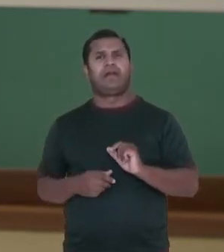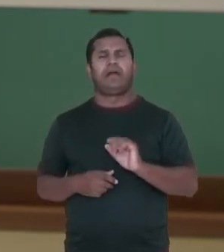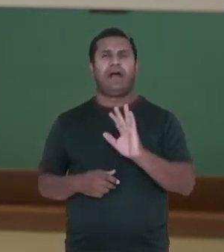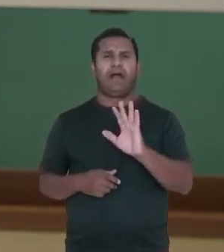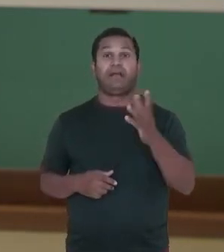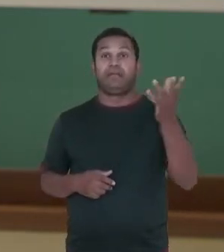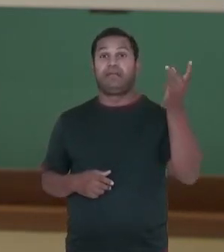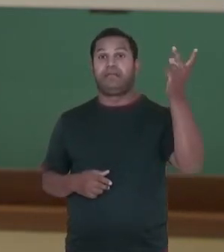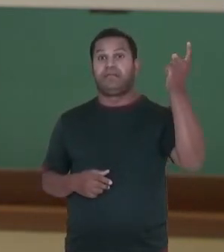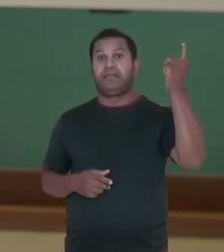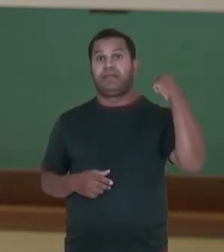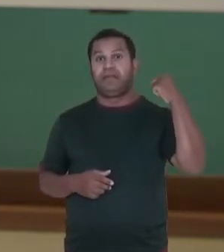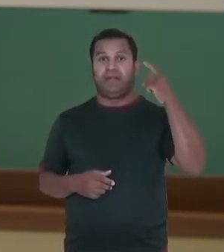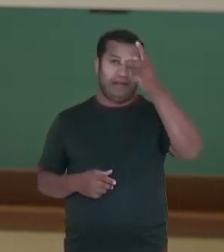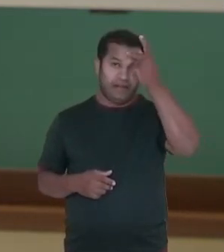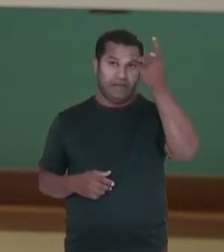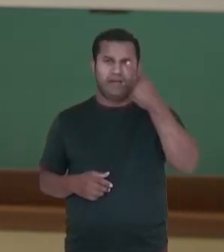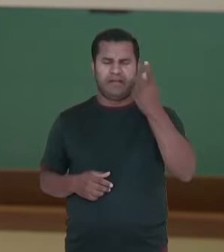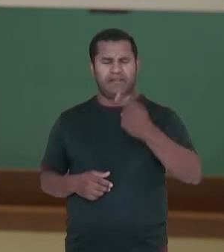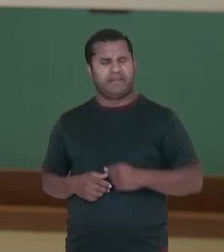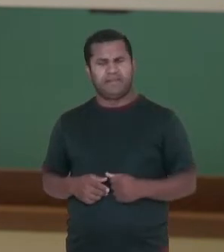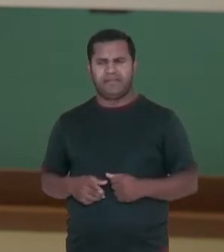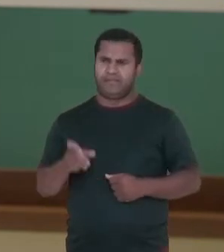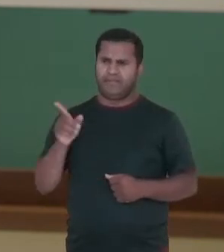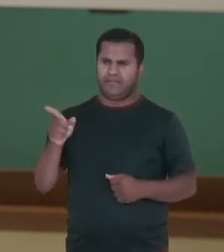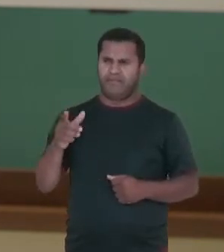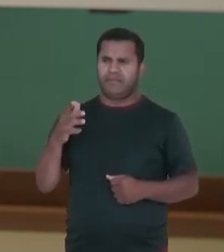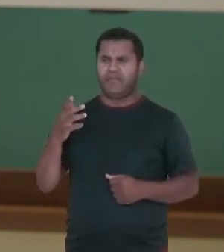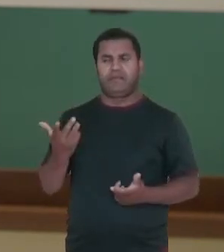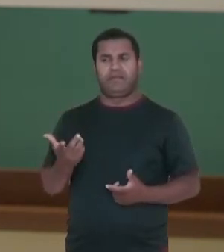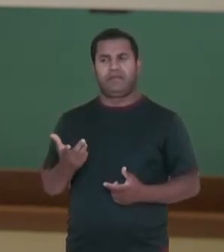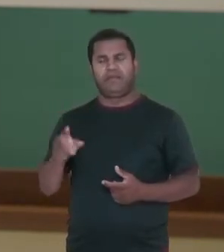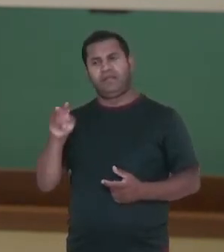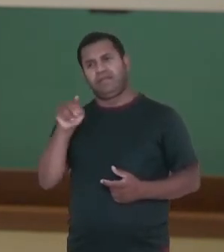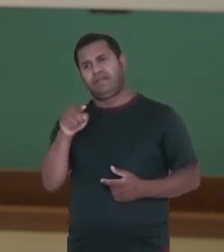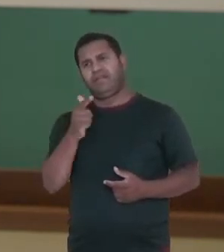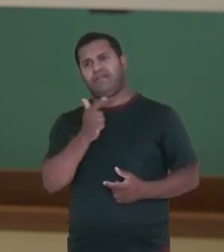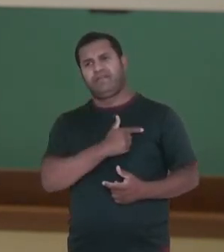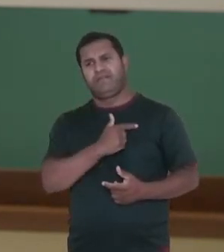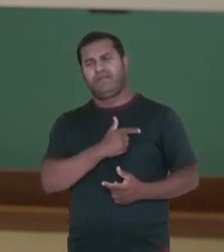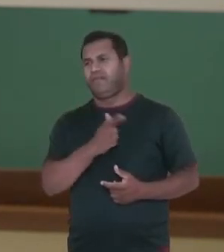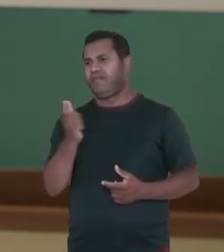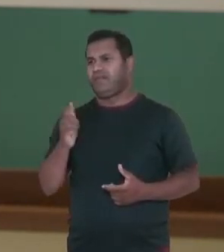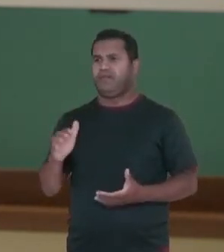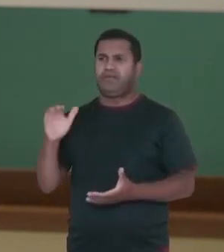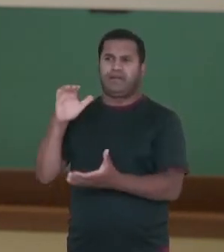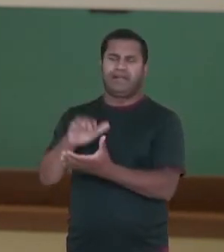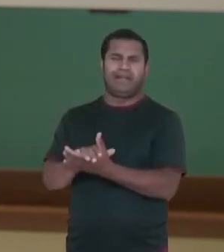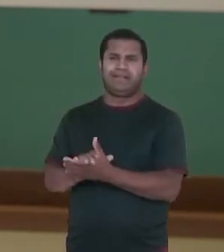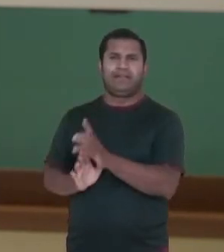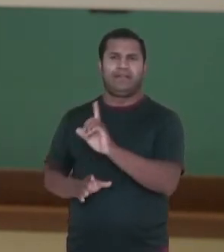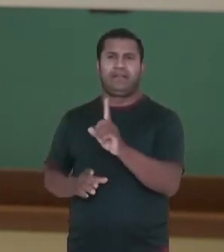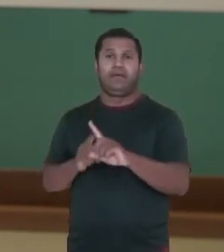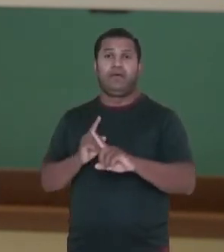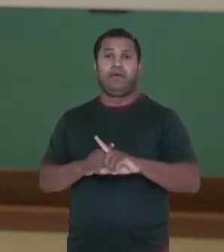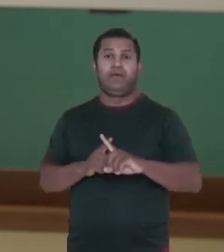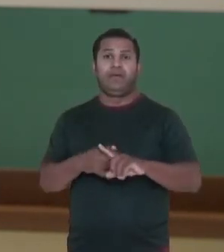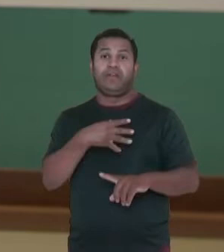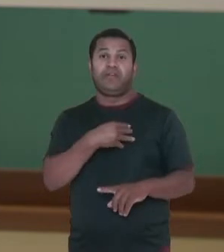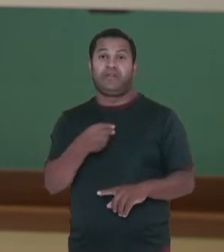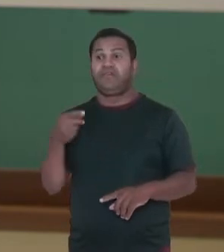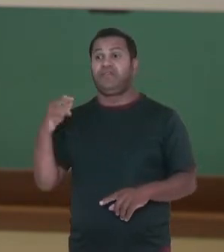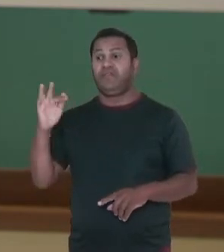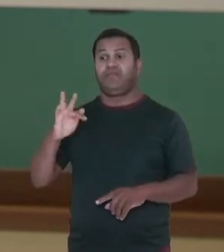é diferente daquilo que é para o outro. Então, são conceitos da eugenia, né? O que que eles fizeram? Tem a